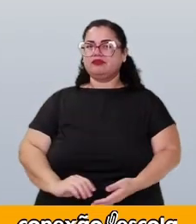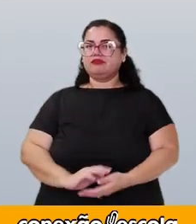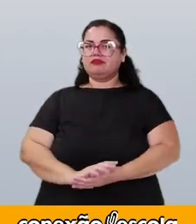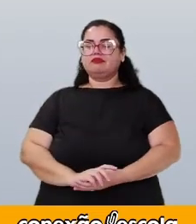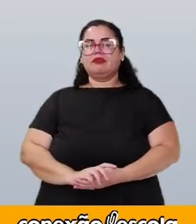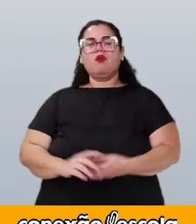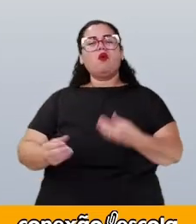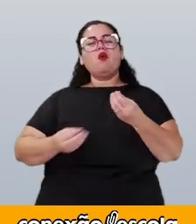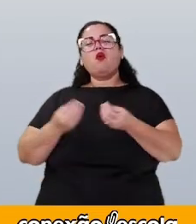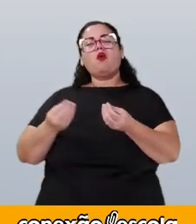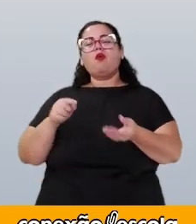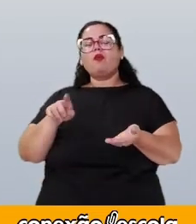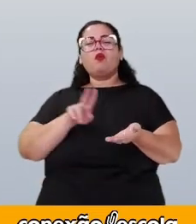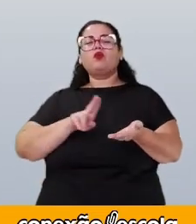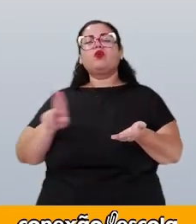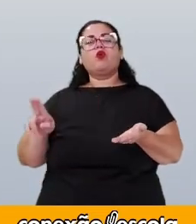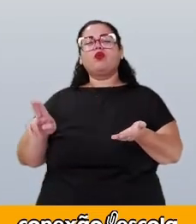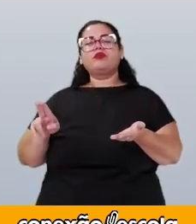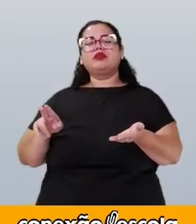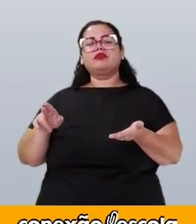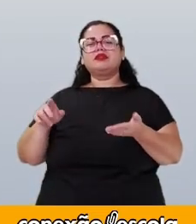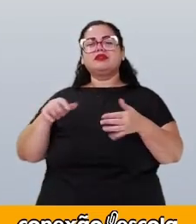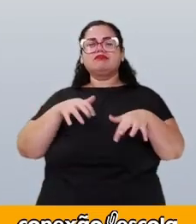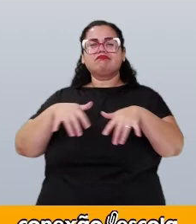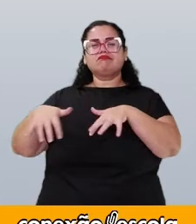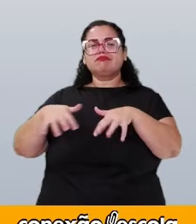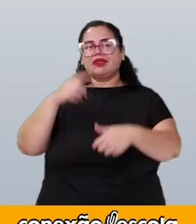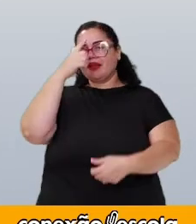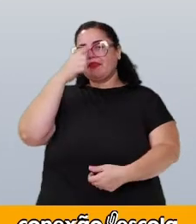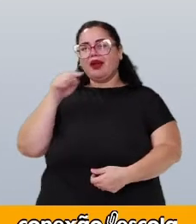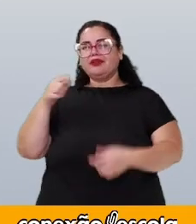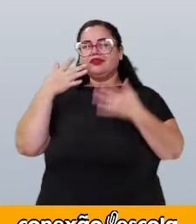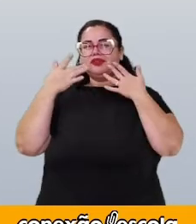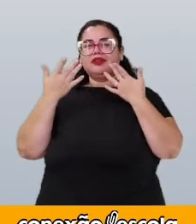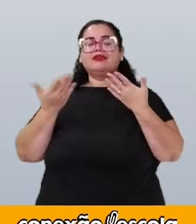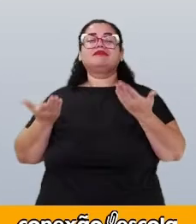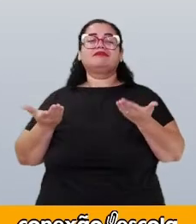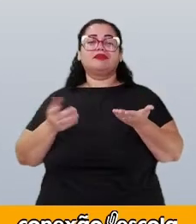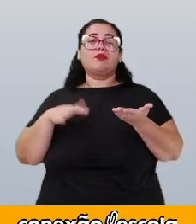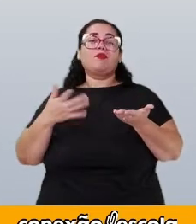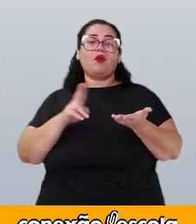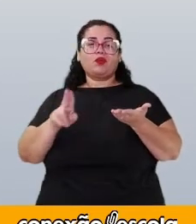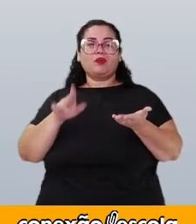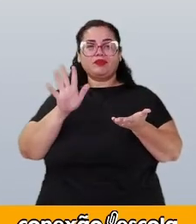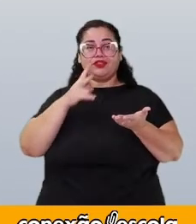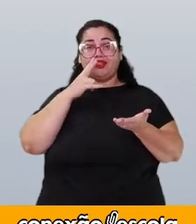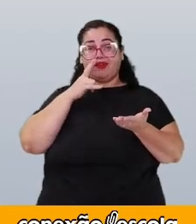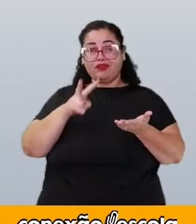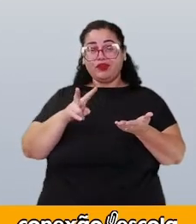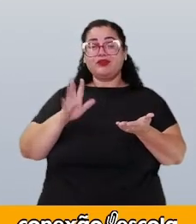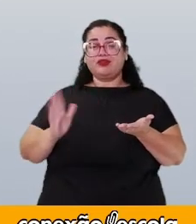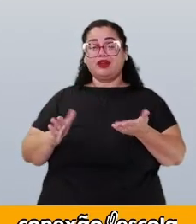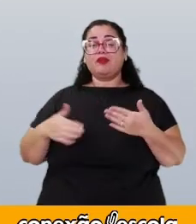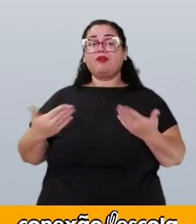E como é chamado esse tipo de teatro? Quem sabe? Quem já assistiu?